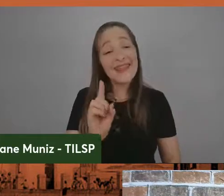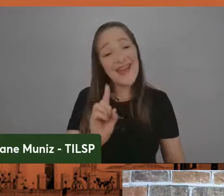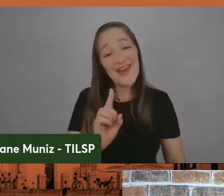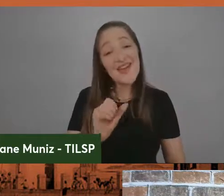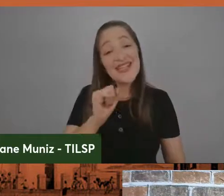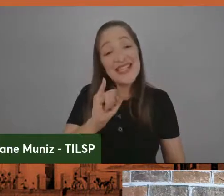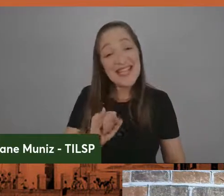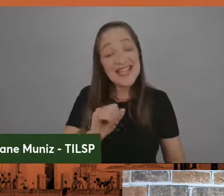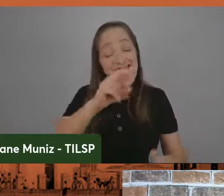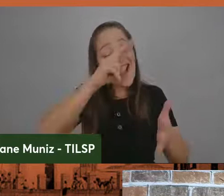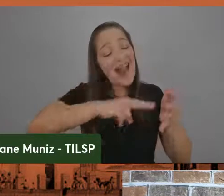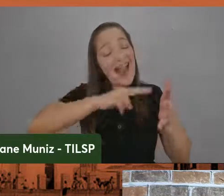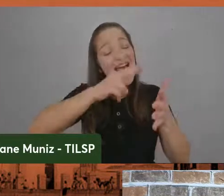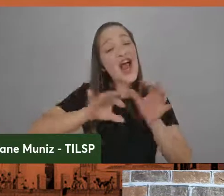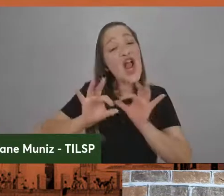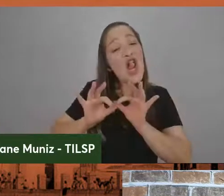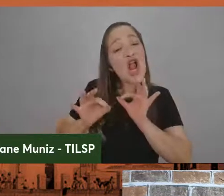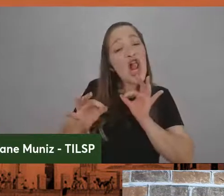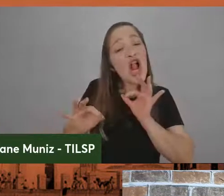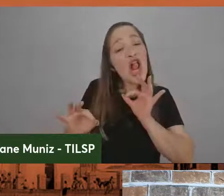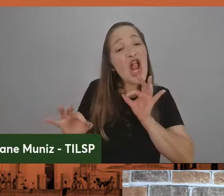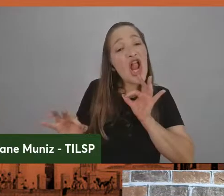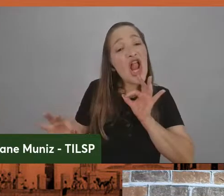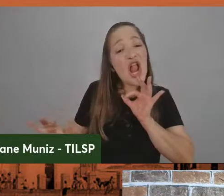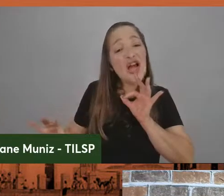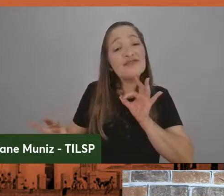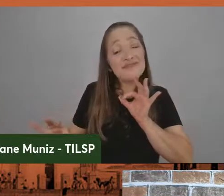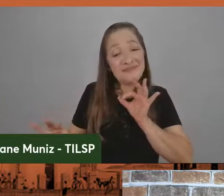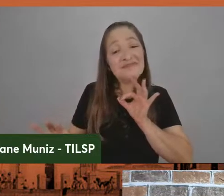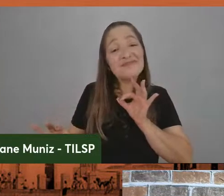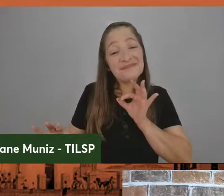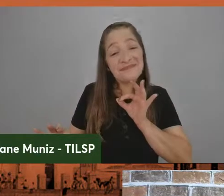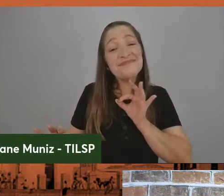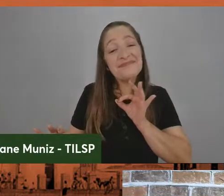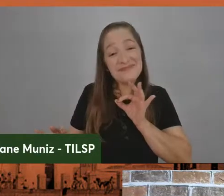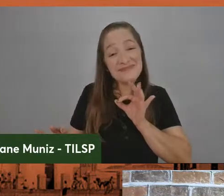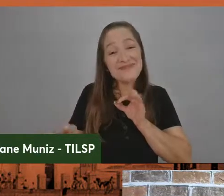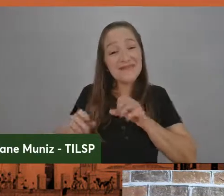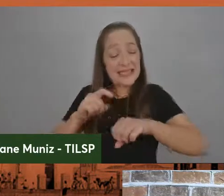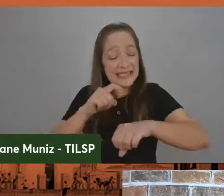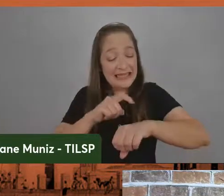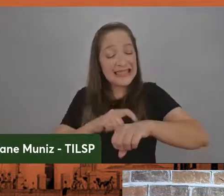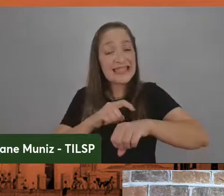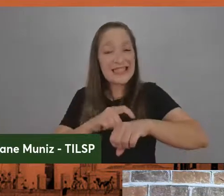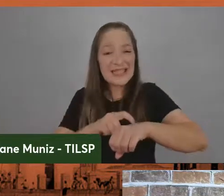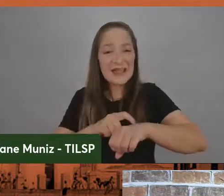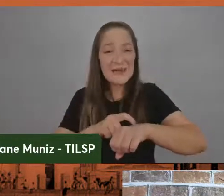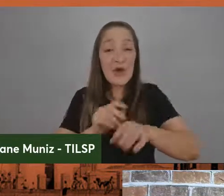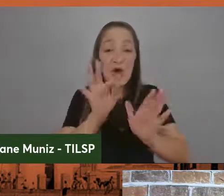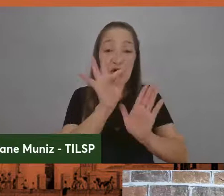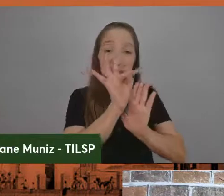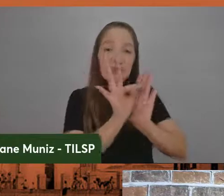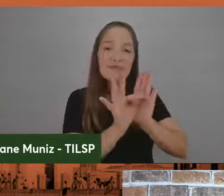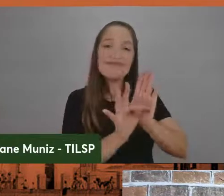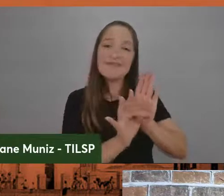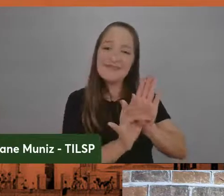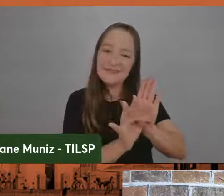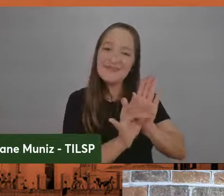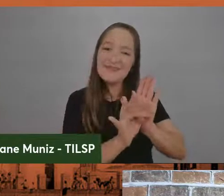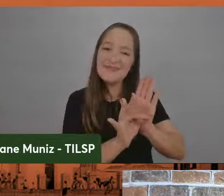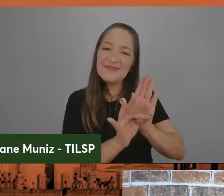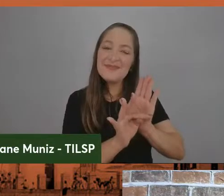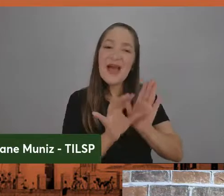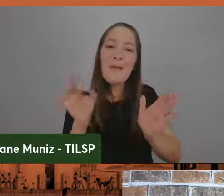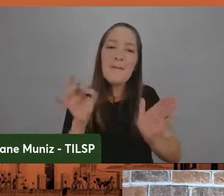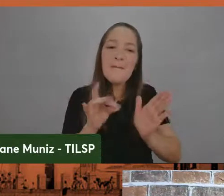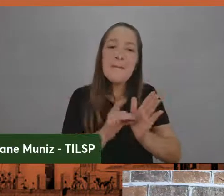né, no tempo, ela, vamos dizer, ela dá mais consistência ao próprio texto, né? Isso tudo você não